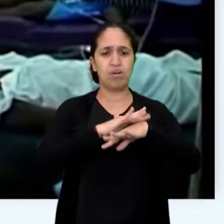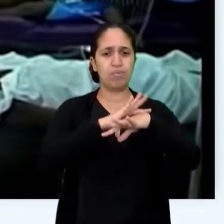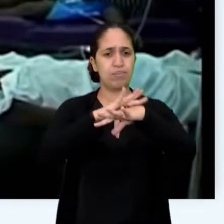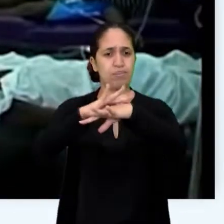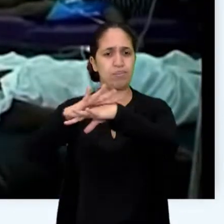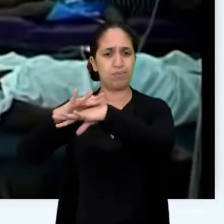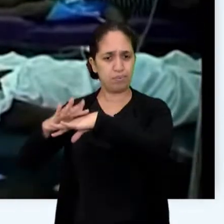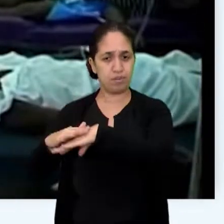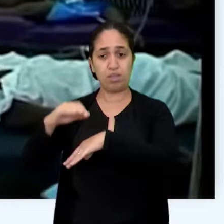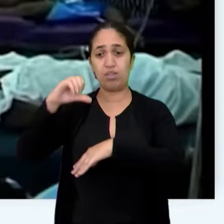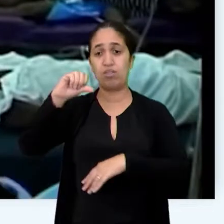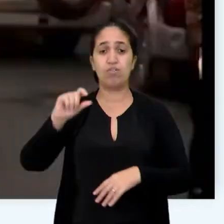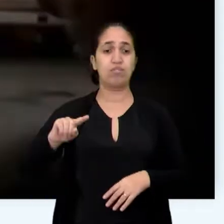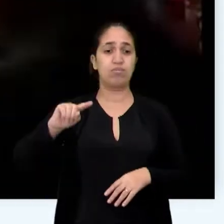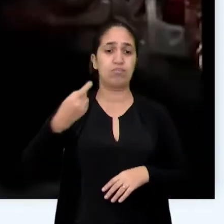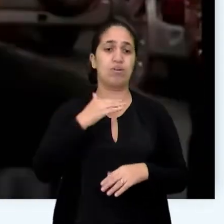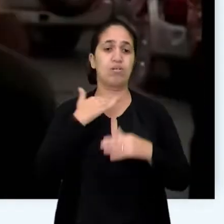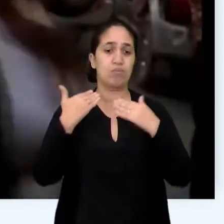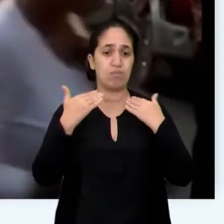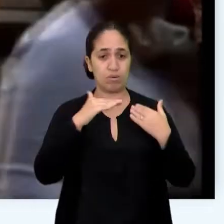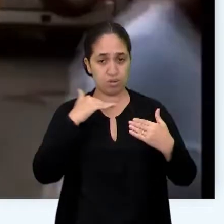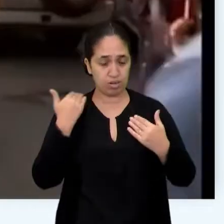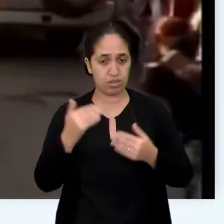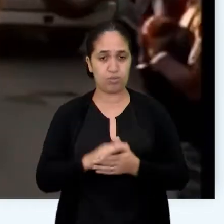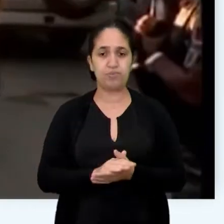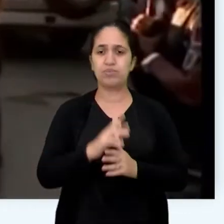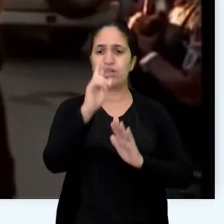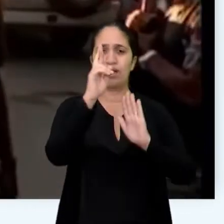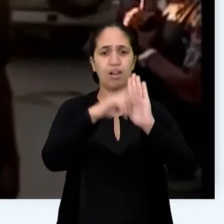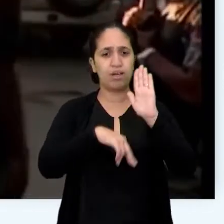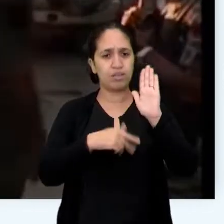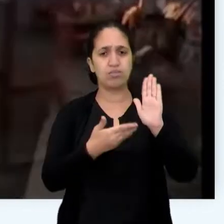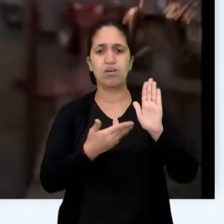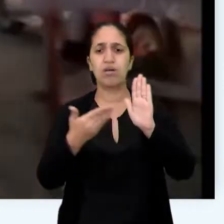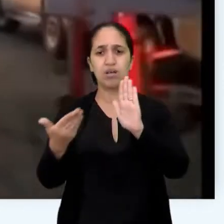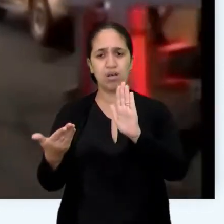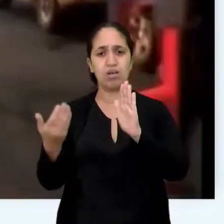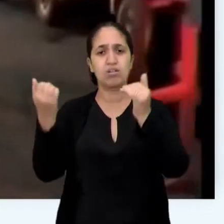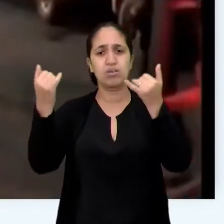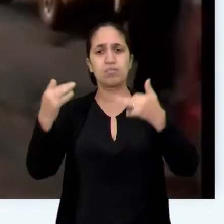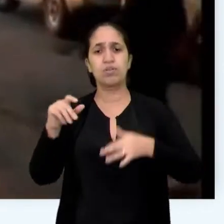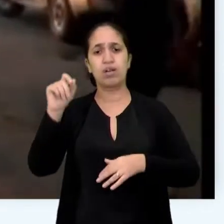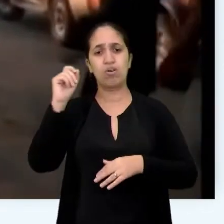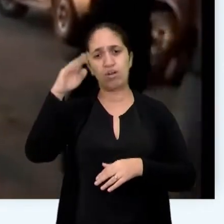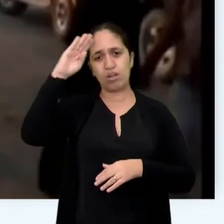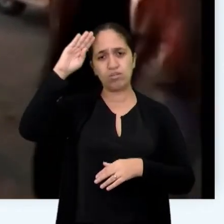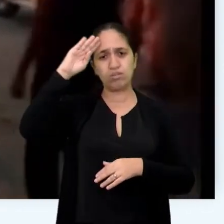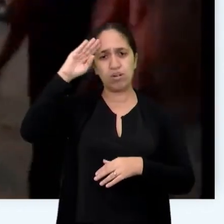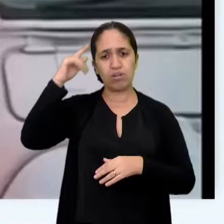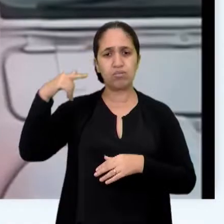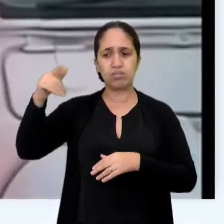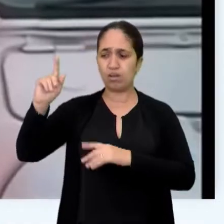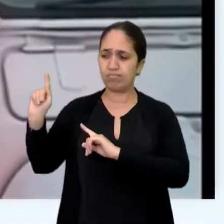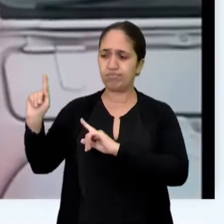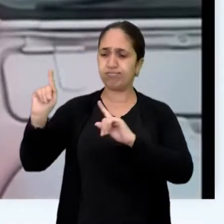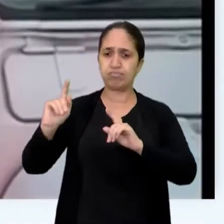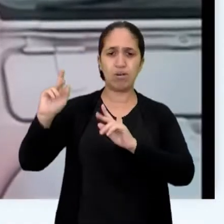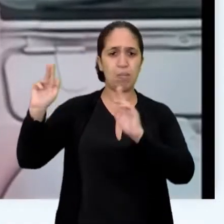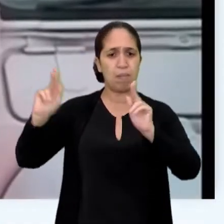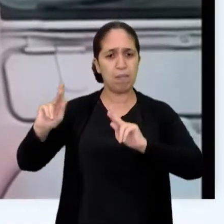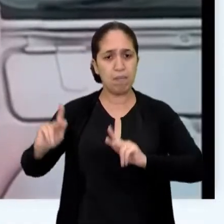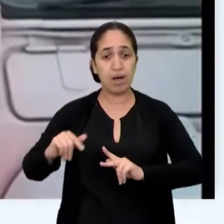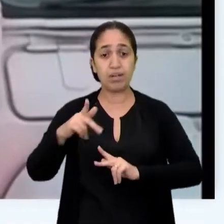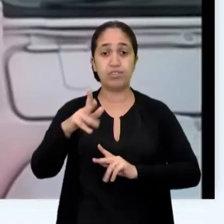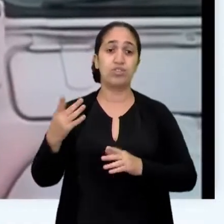de 9 mil morreram. Relatórios recentes também acusam soldados das missões de paz de terem